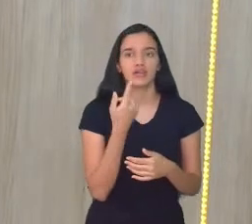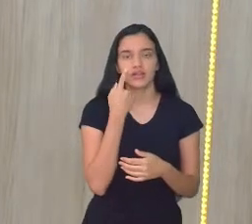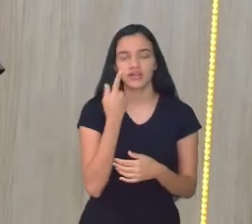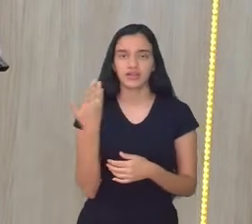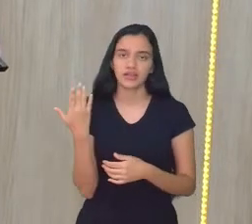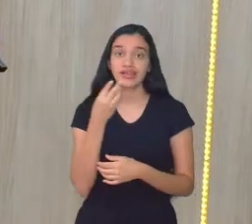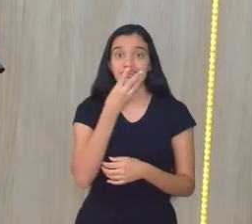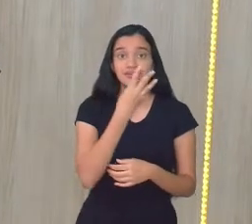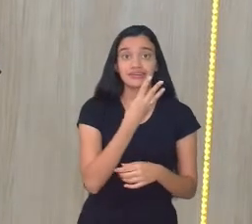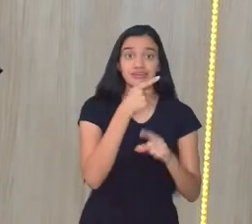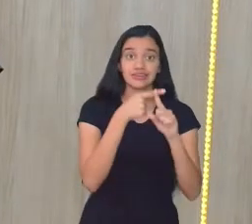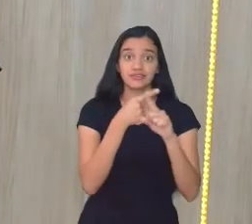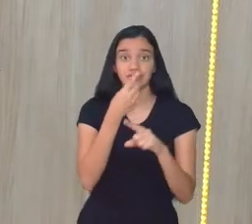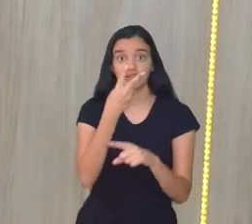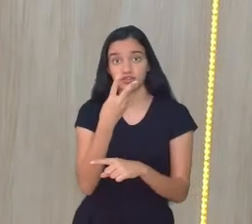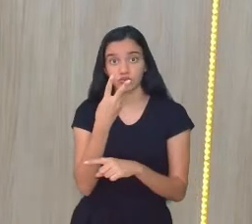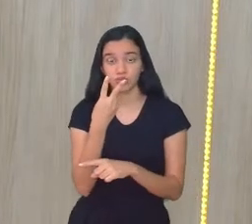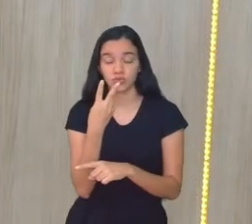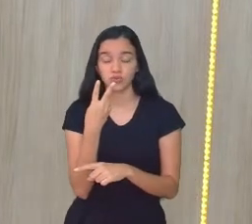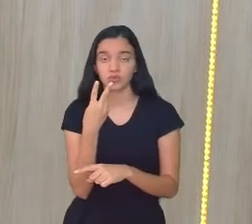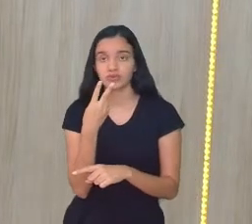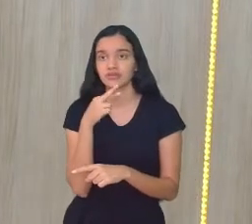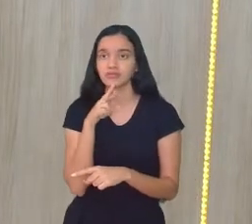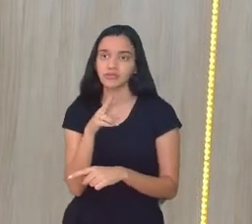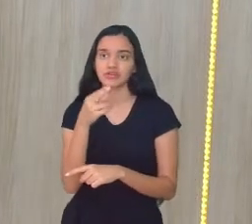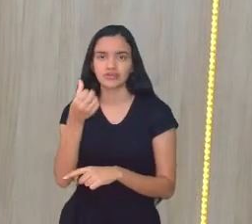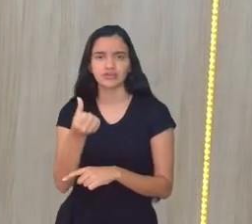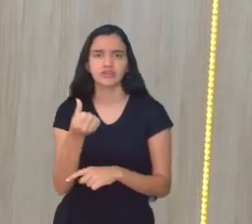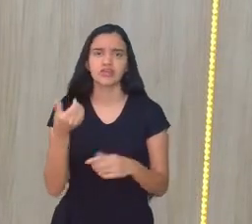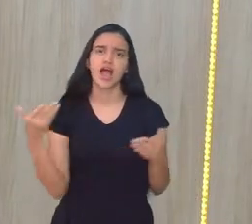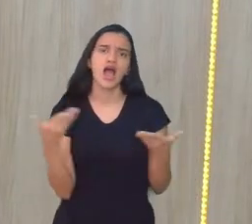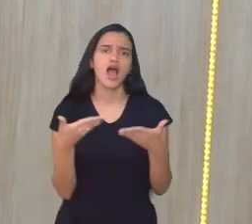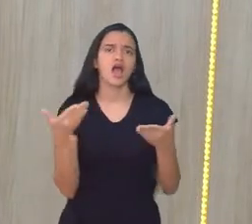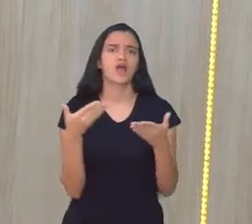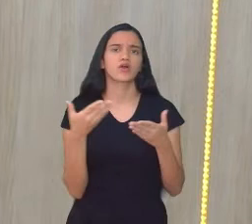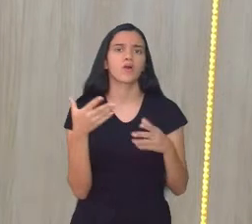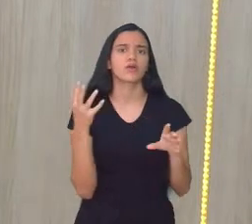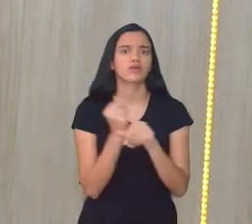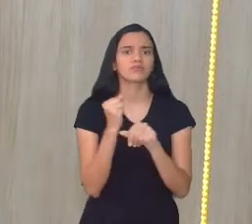E 3 vezes 2, 6. E agora eu só faço somar.